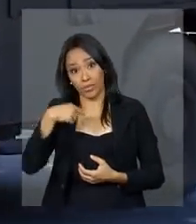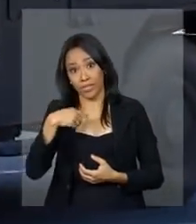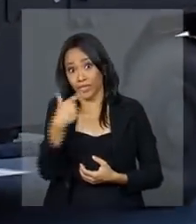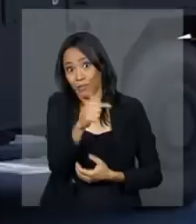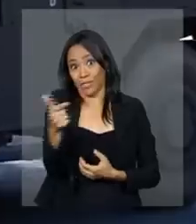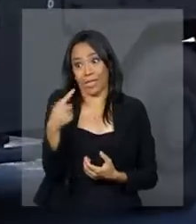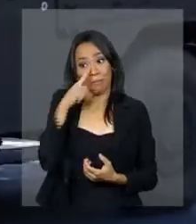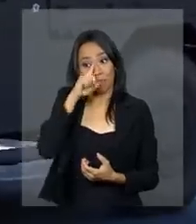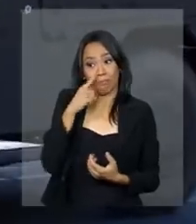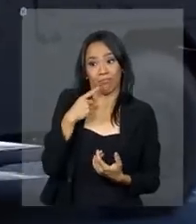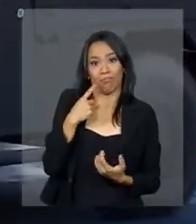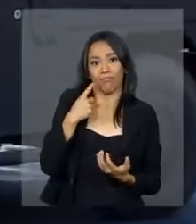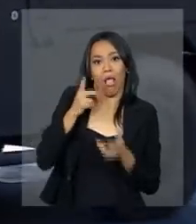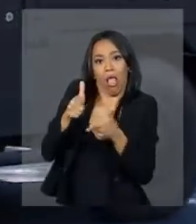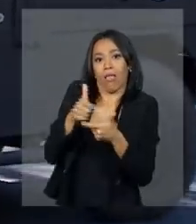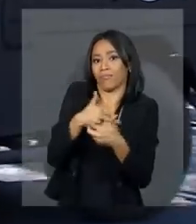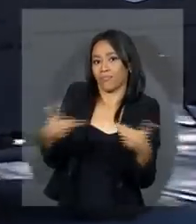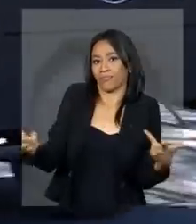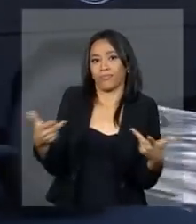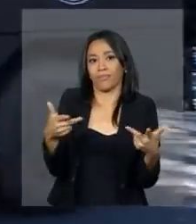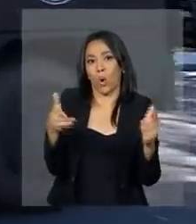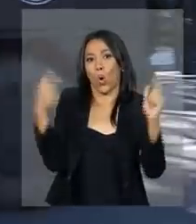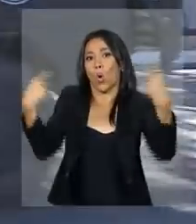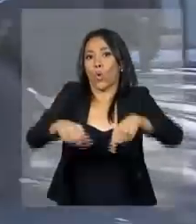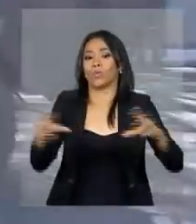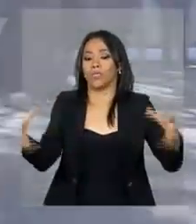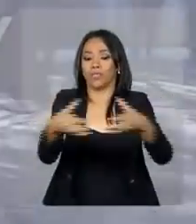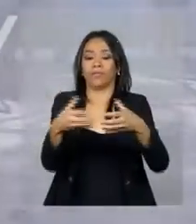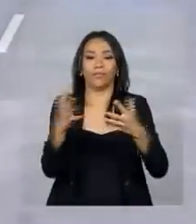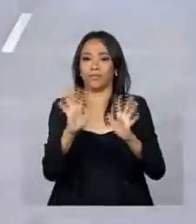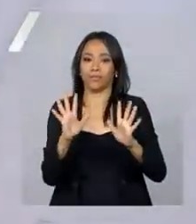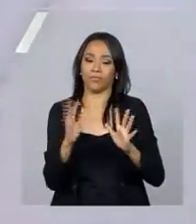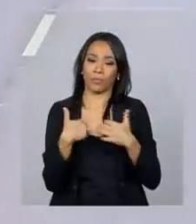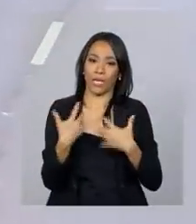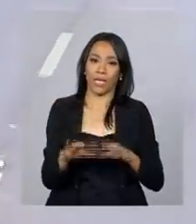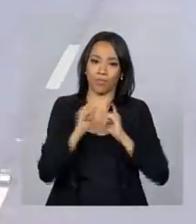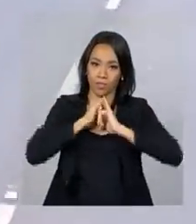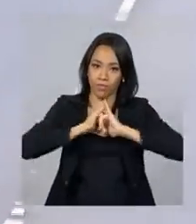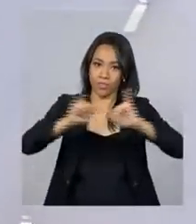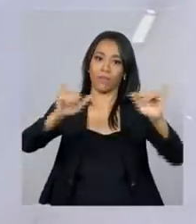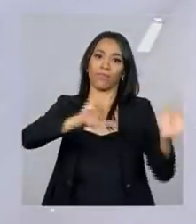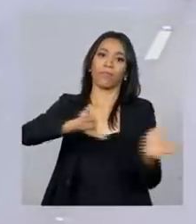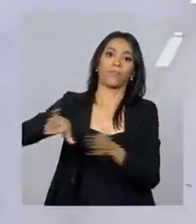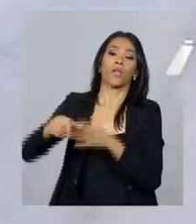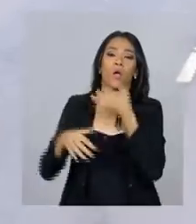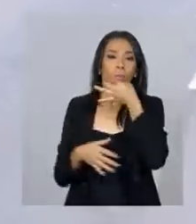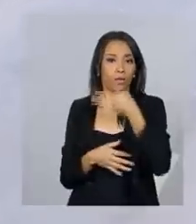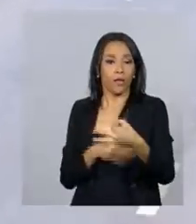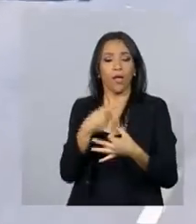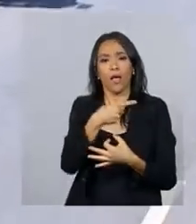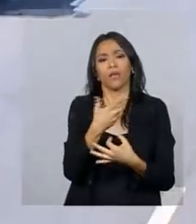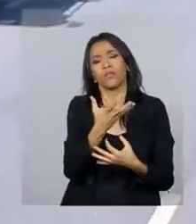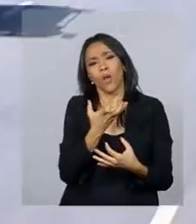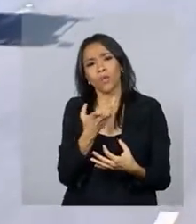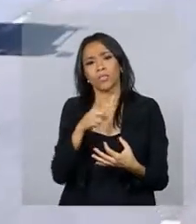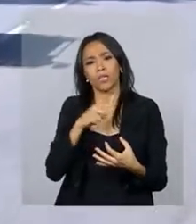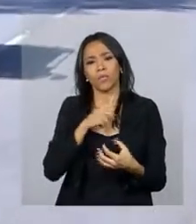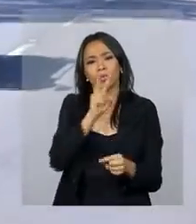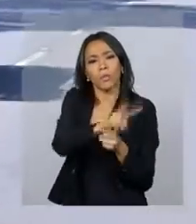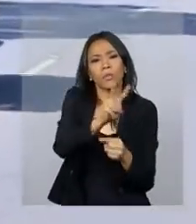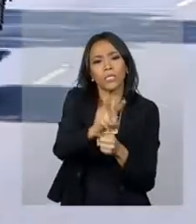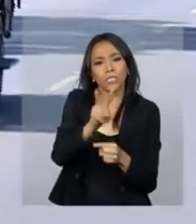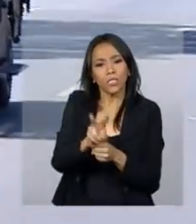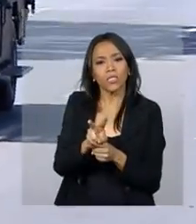Com certeza. É uma notícia que não queremos dar, né? A gente atua no eixo de segurança, né, desses